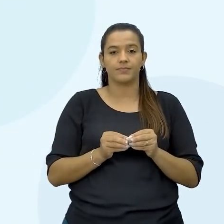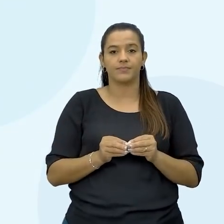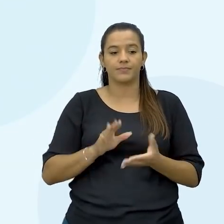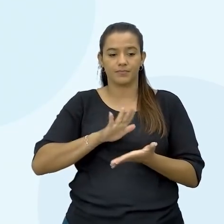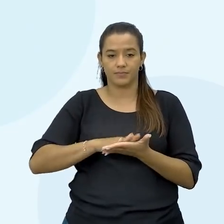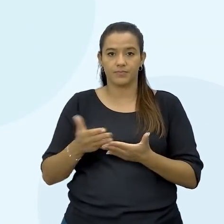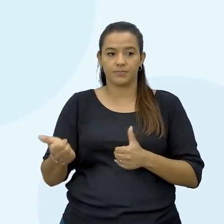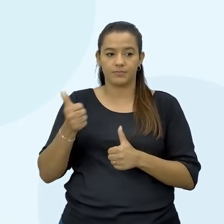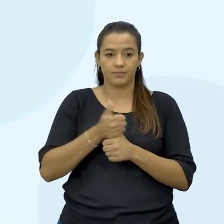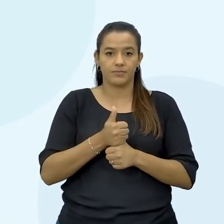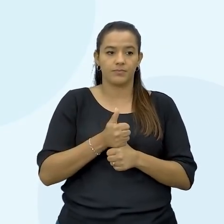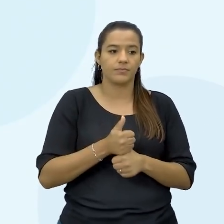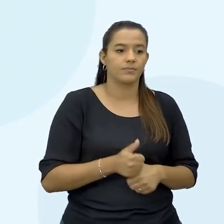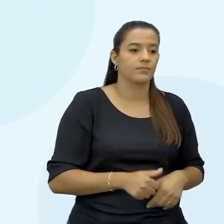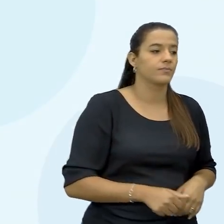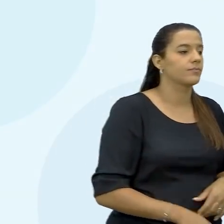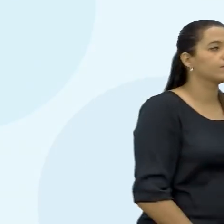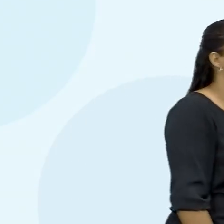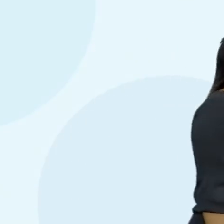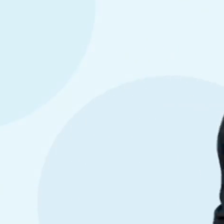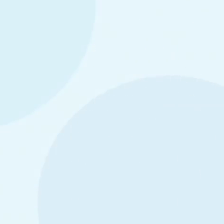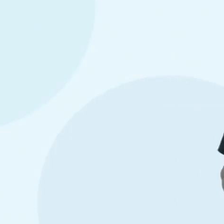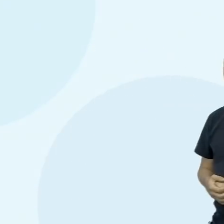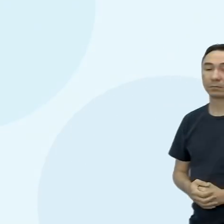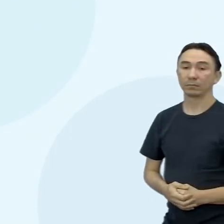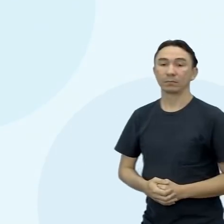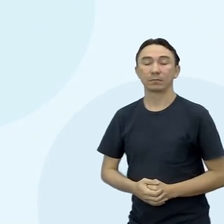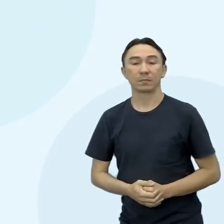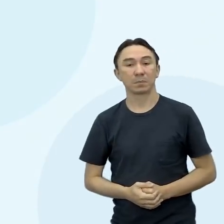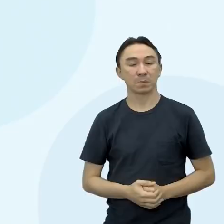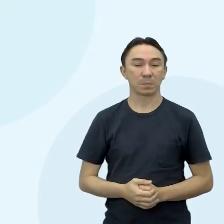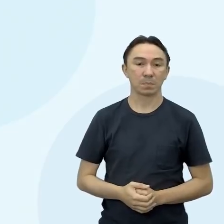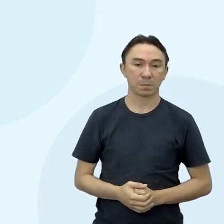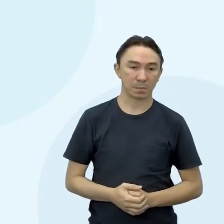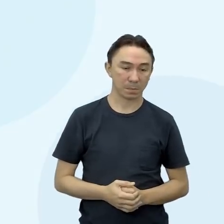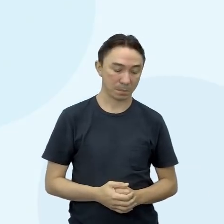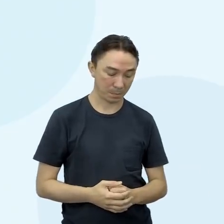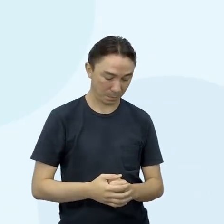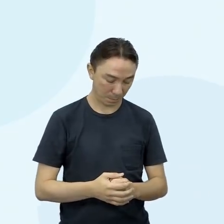ser isso? Então, aqui nós temos a introdução. A introdução, no